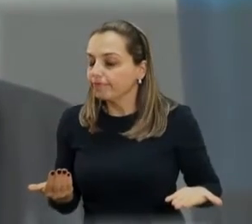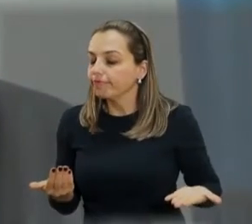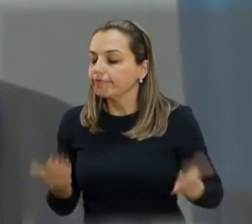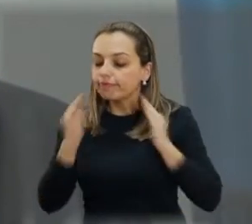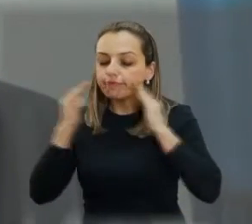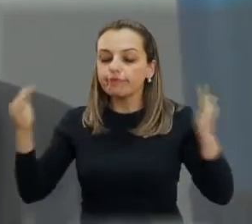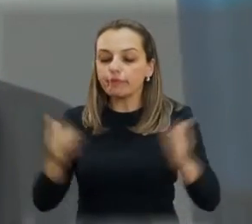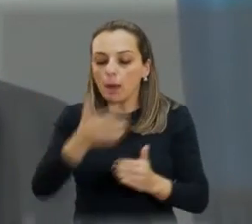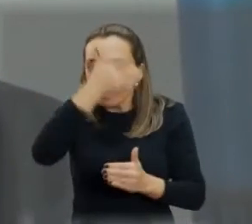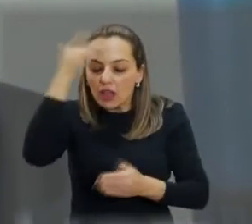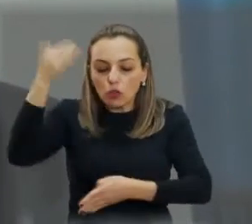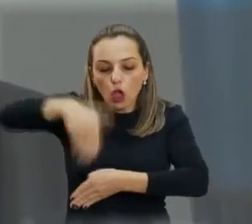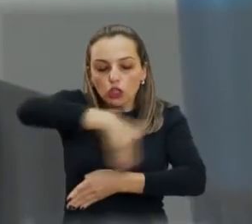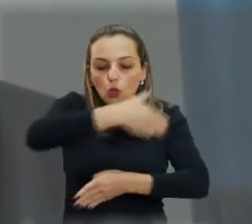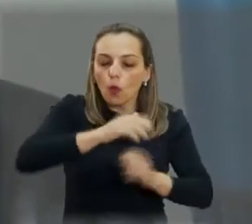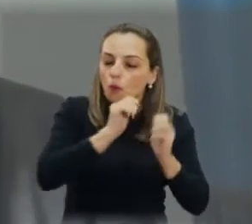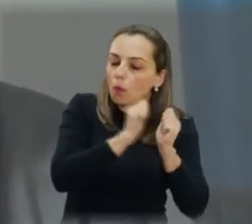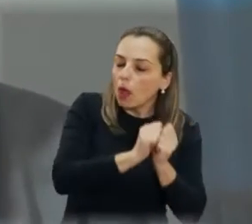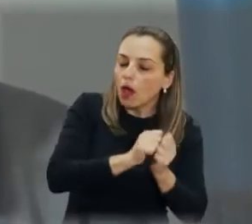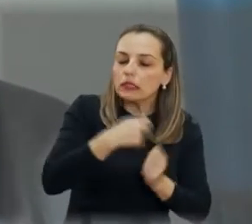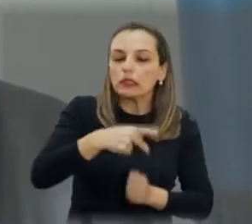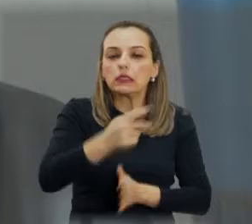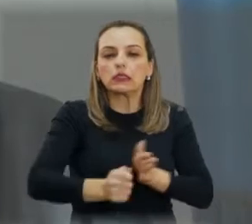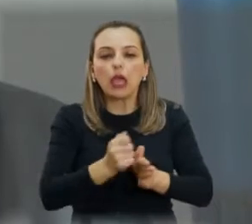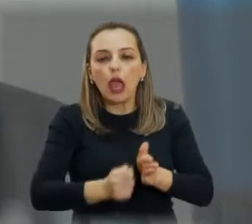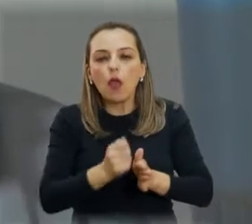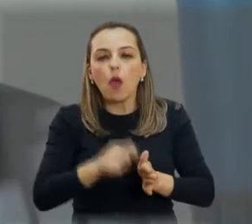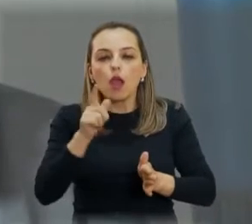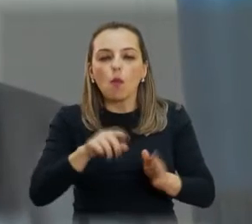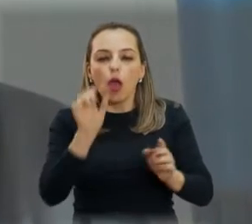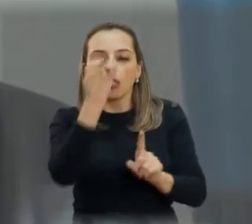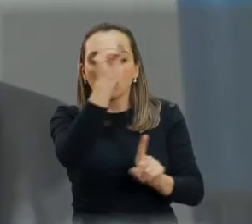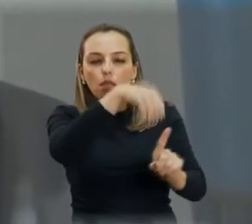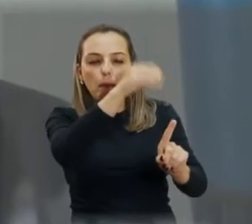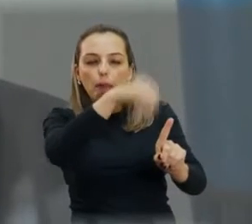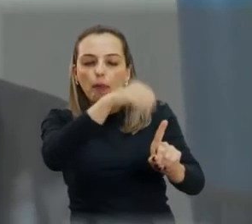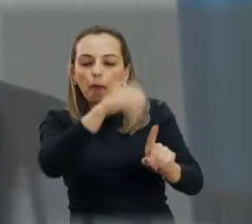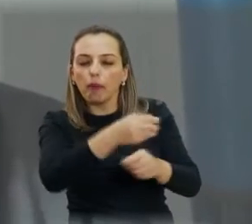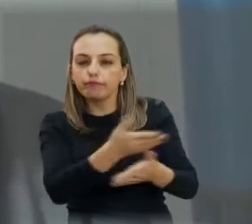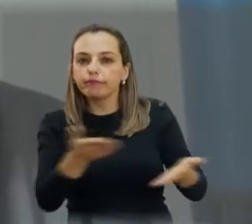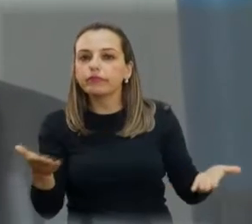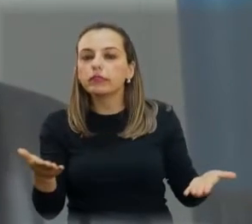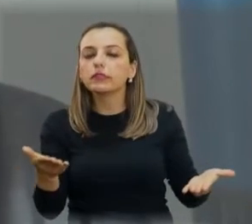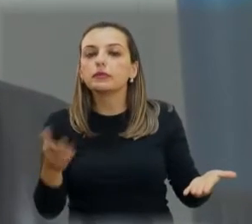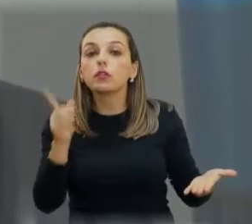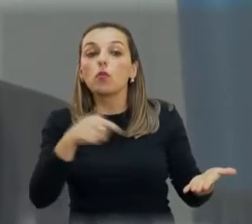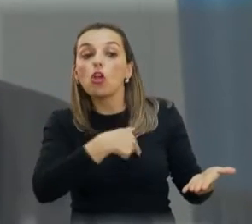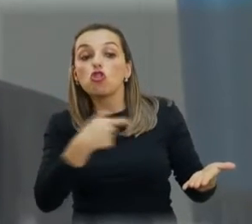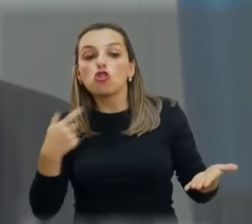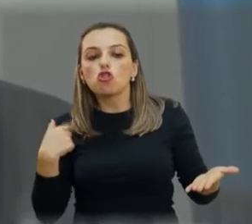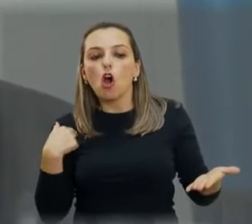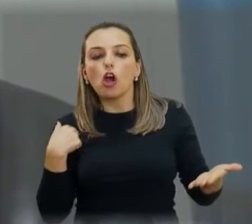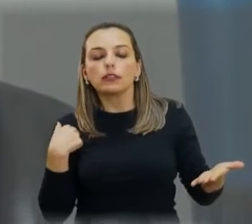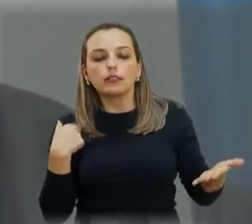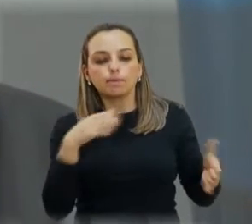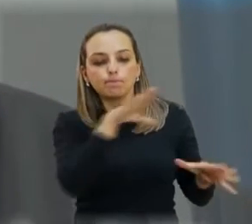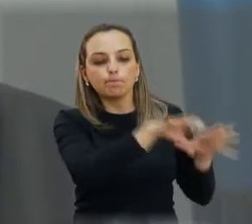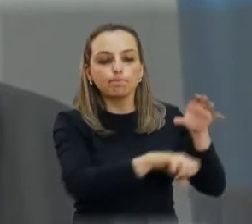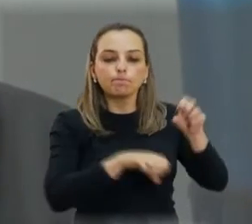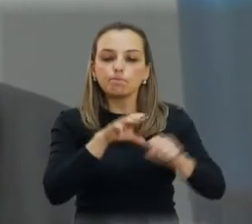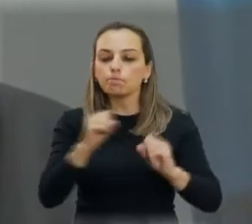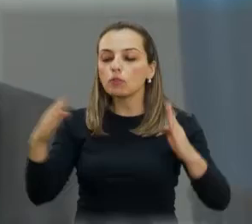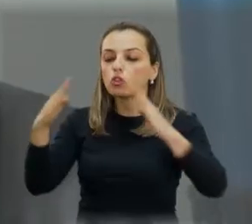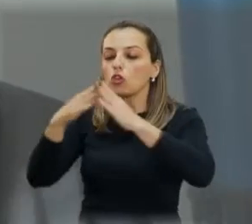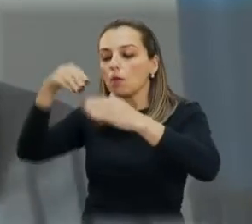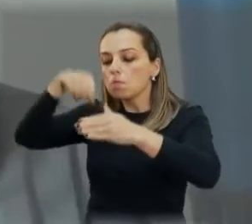relação aos moradores de rua de Araraquara que estão em estado de vulnerabilidade? Aonde podemos abrigá-los? No ginásio